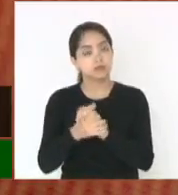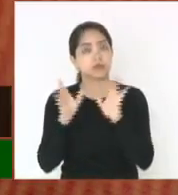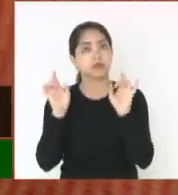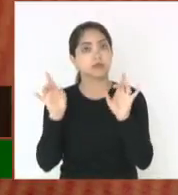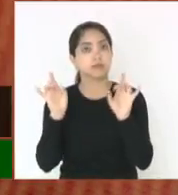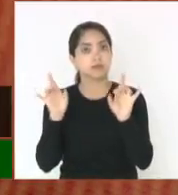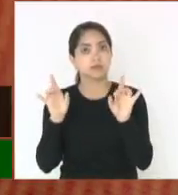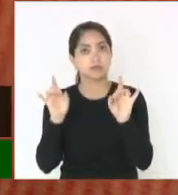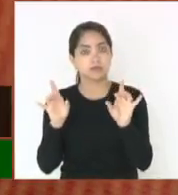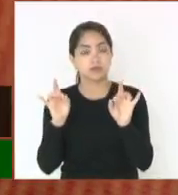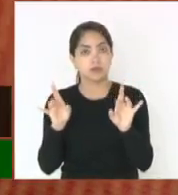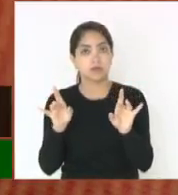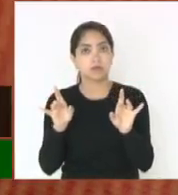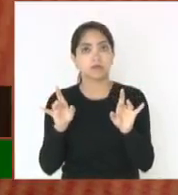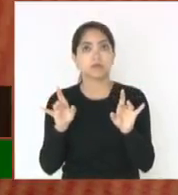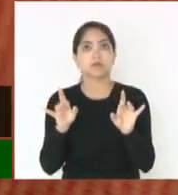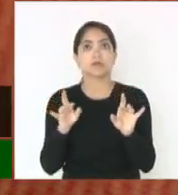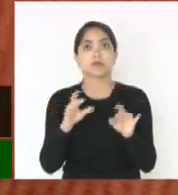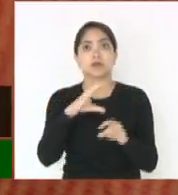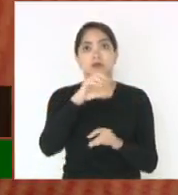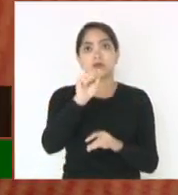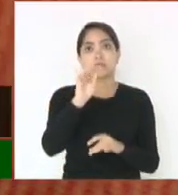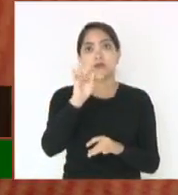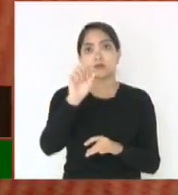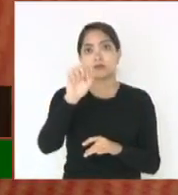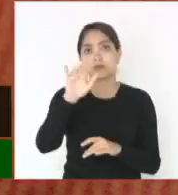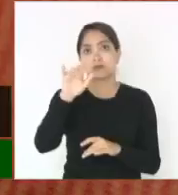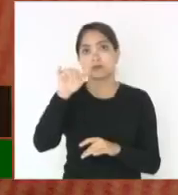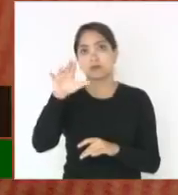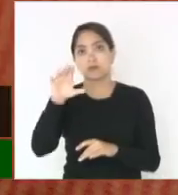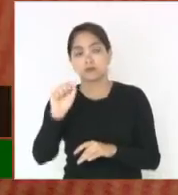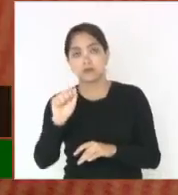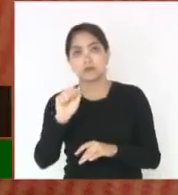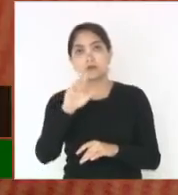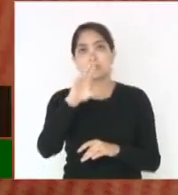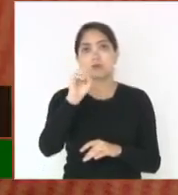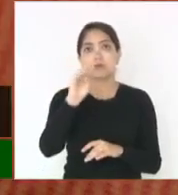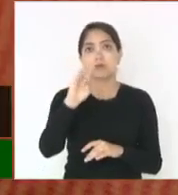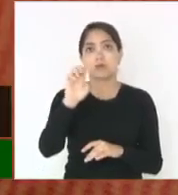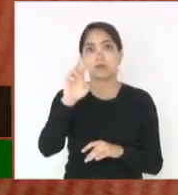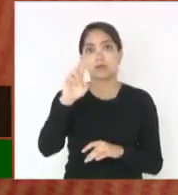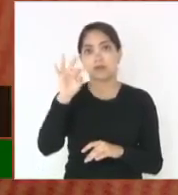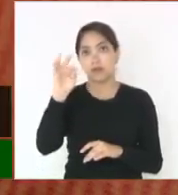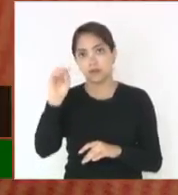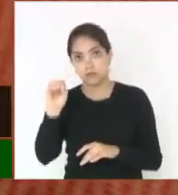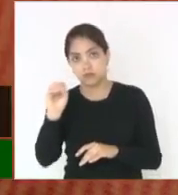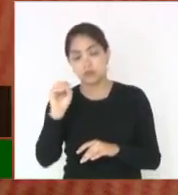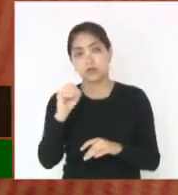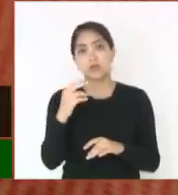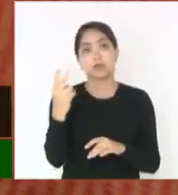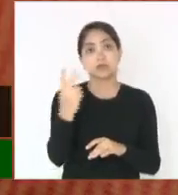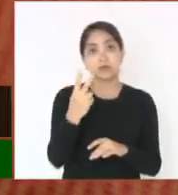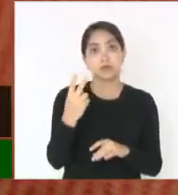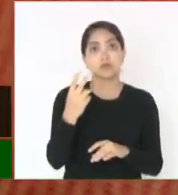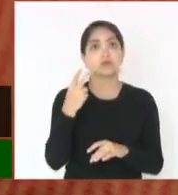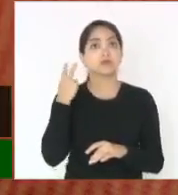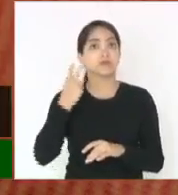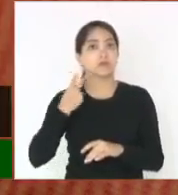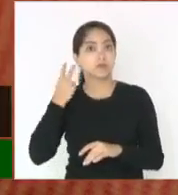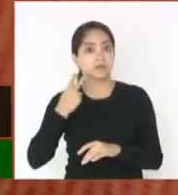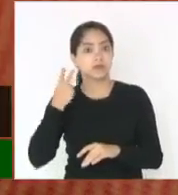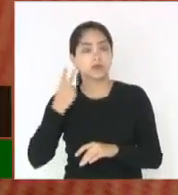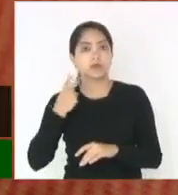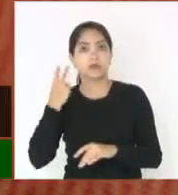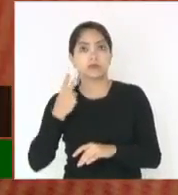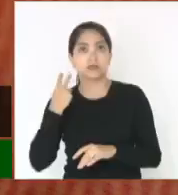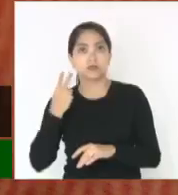especial aí a Catarina, o Roberto, o Augusto e o Elisandro, que são os vereadores de Mondaí.